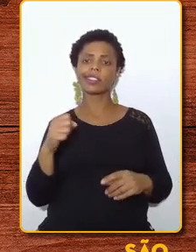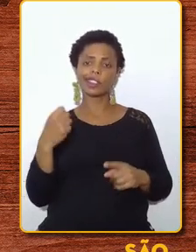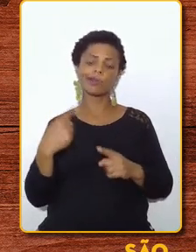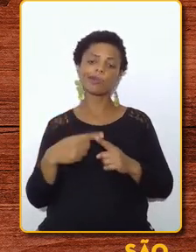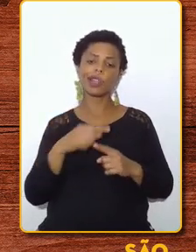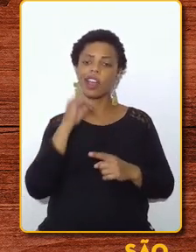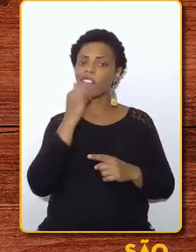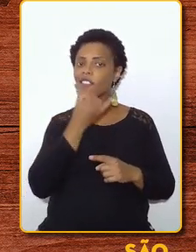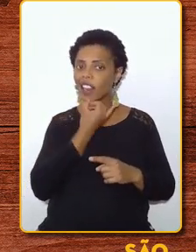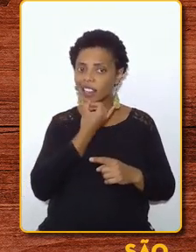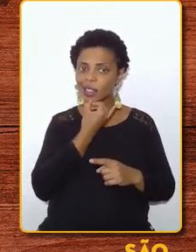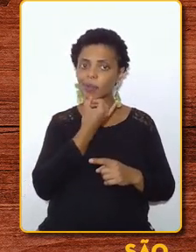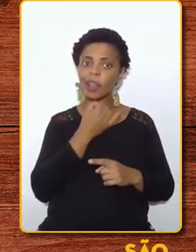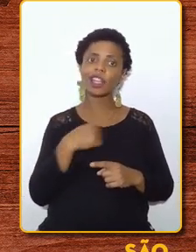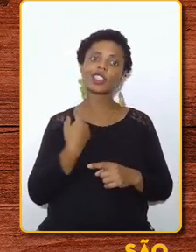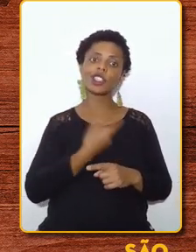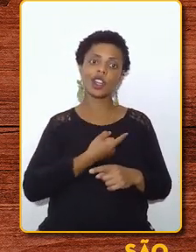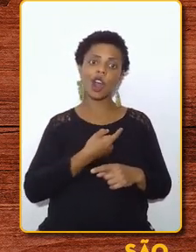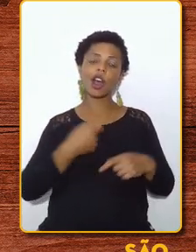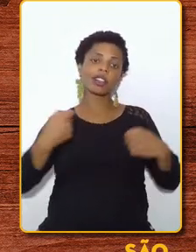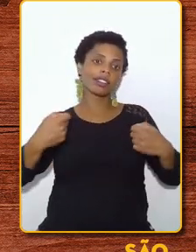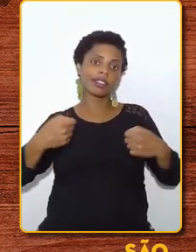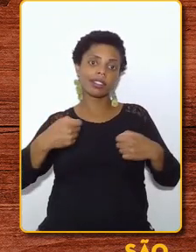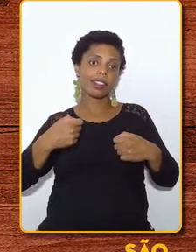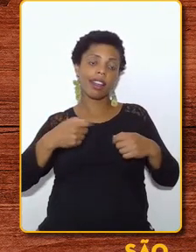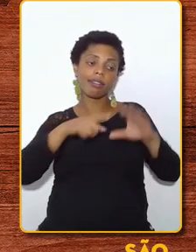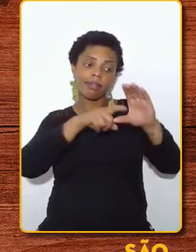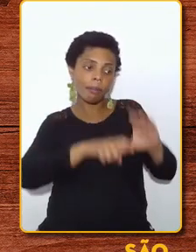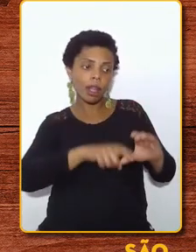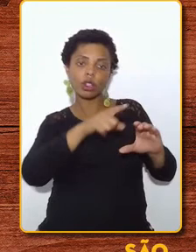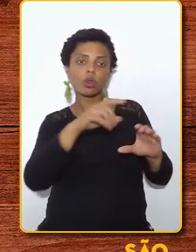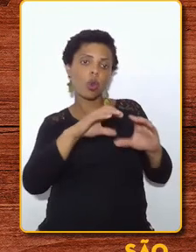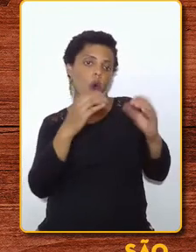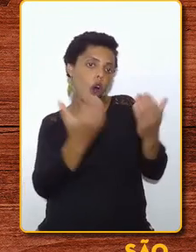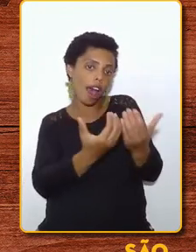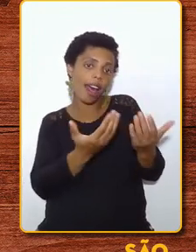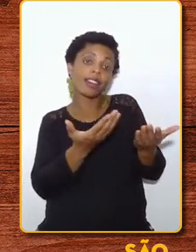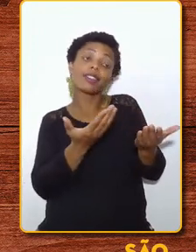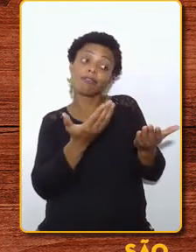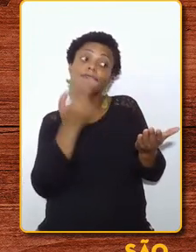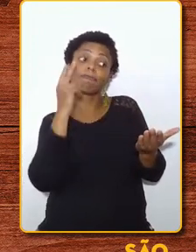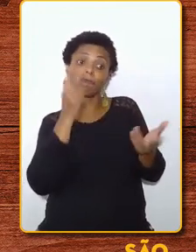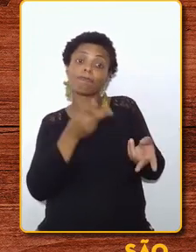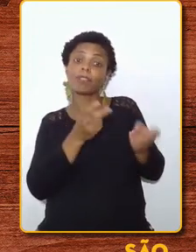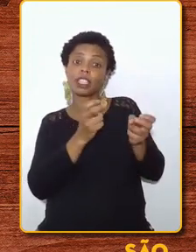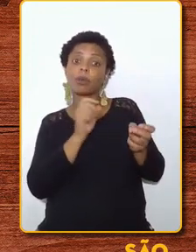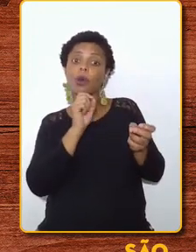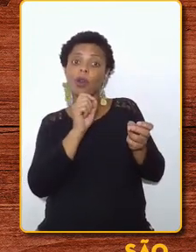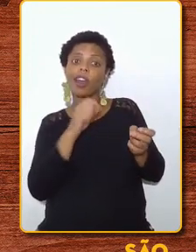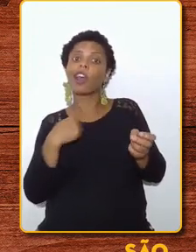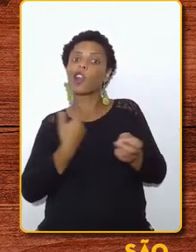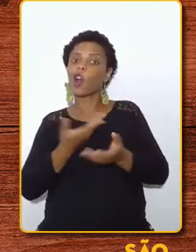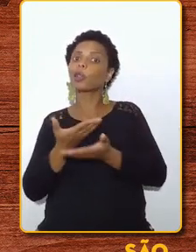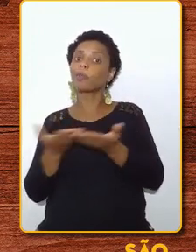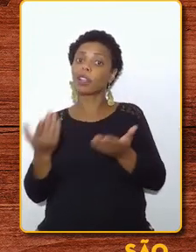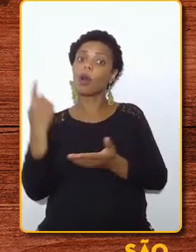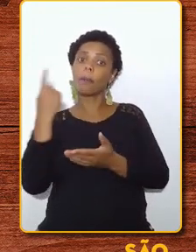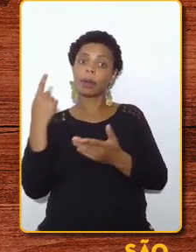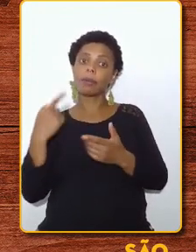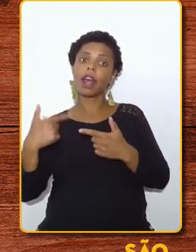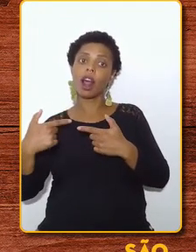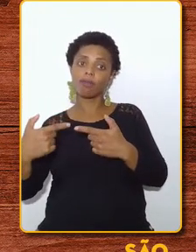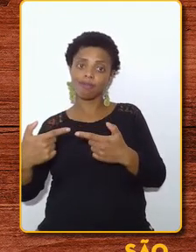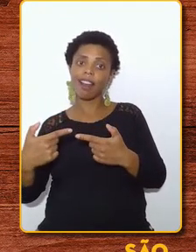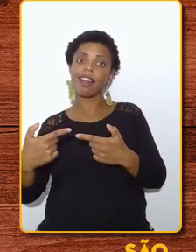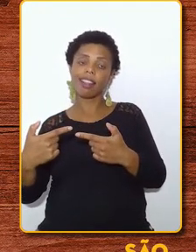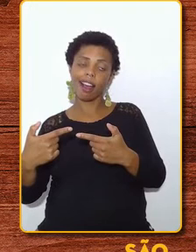nós vamos depender do Congresso, e o Congresso nós já vimos que perdemos a primeira batalha.